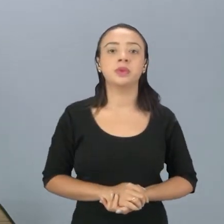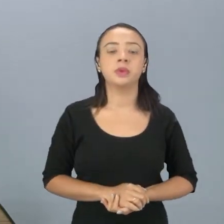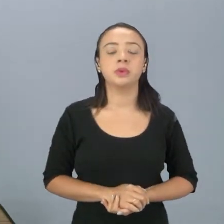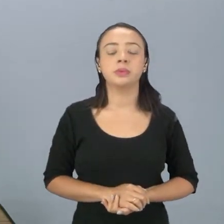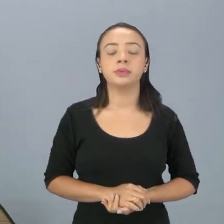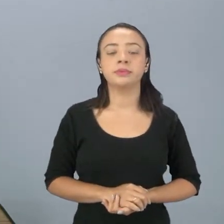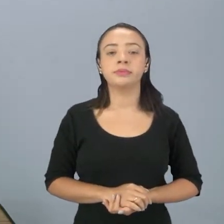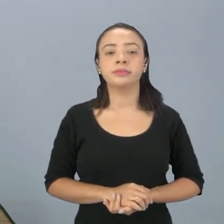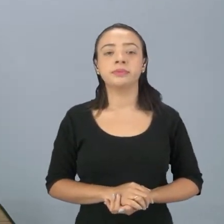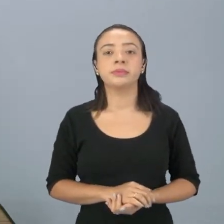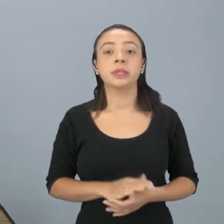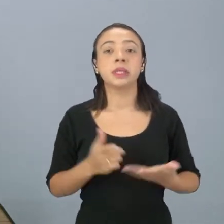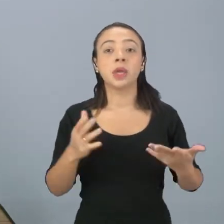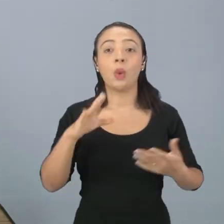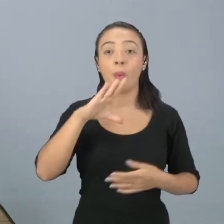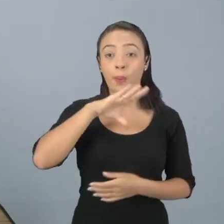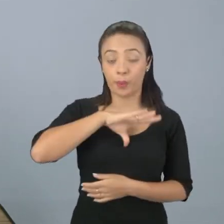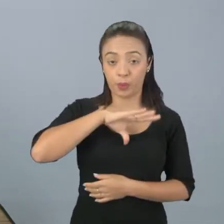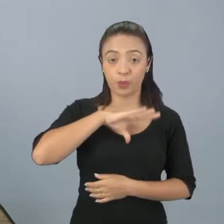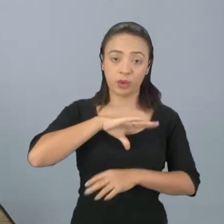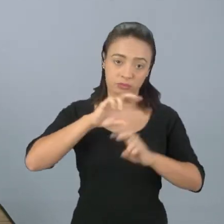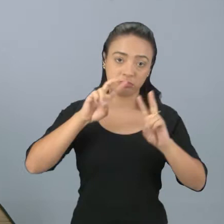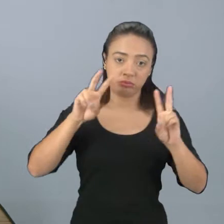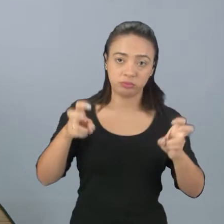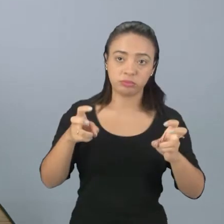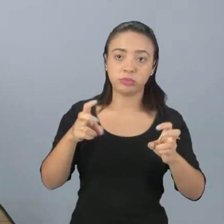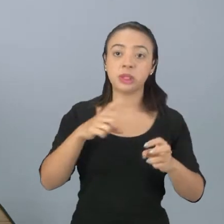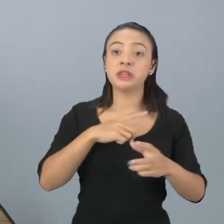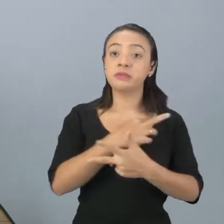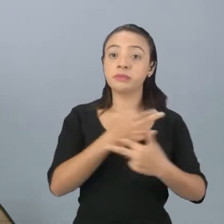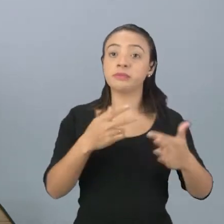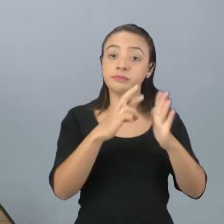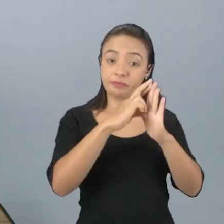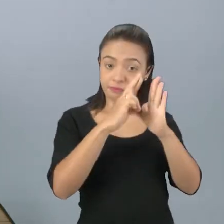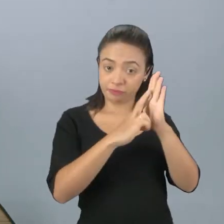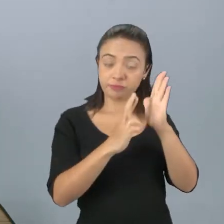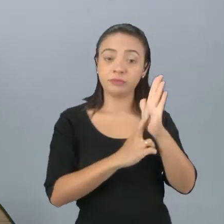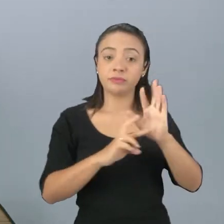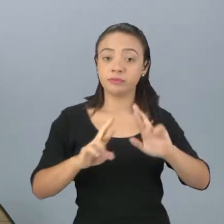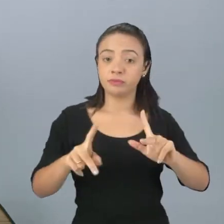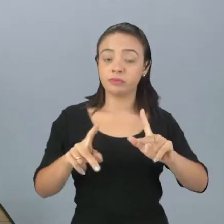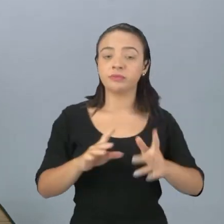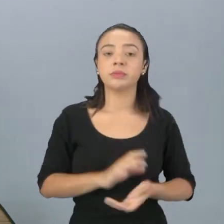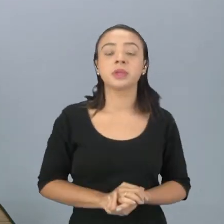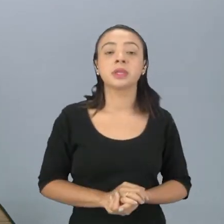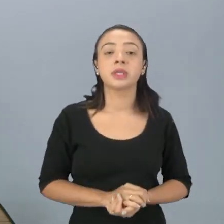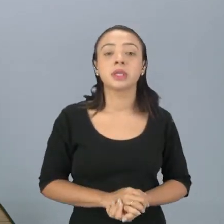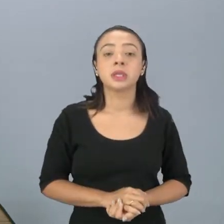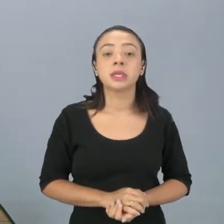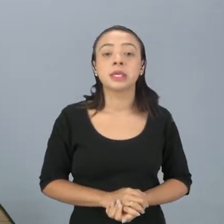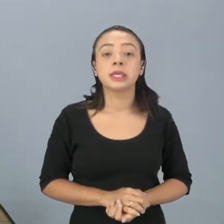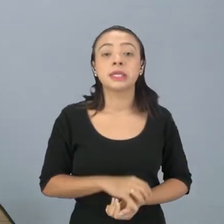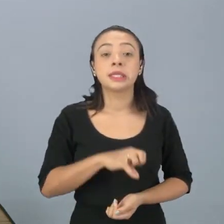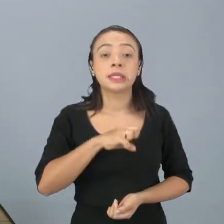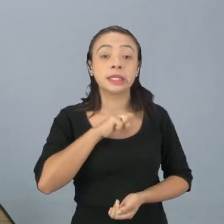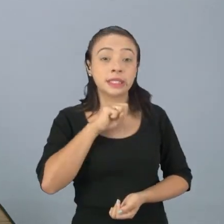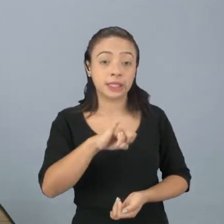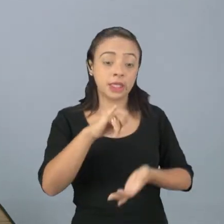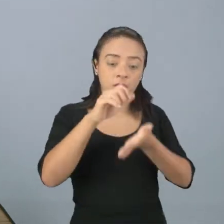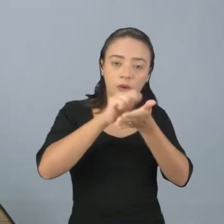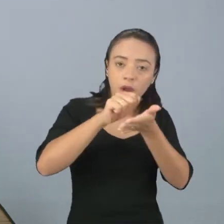língua portuguesa, que envolve a leitura e a escrita, tem regras diferentes. Né? Quando eu falo é uma coisa, quando eu escrevo